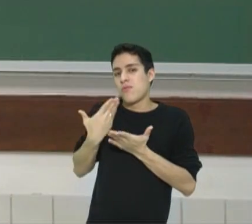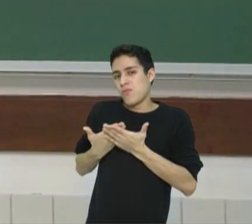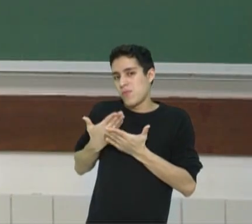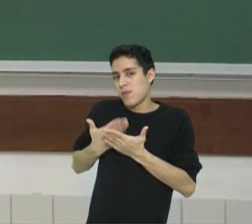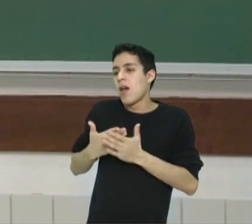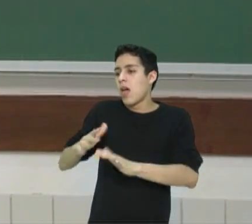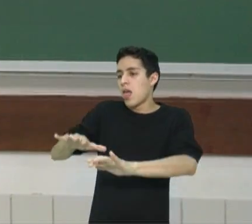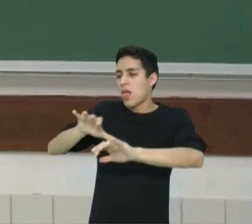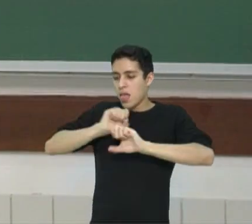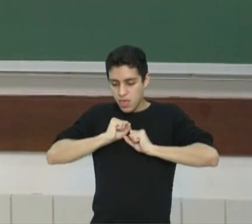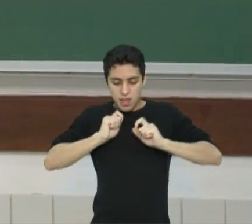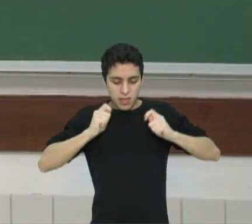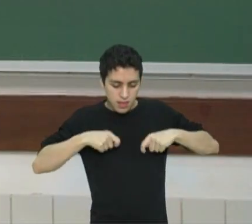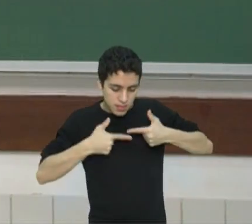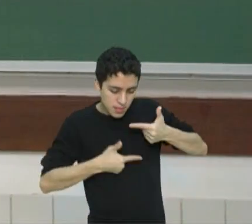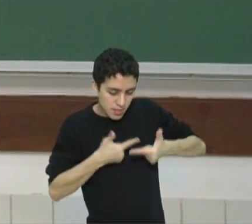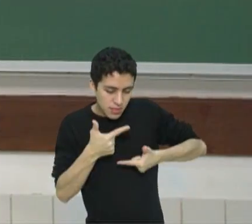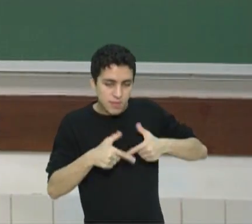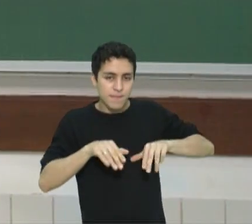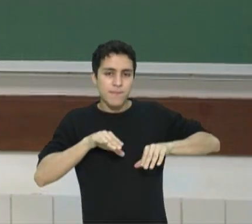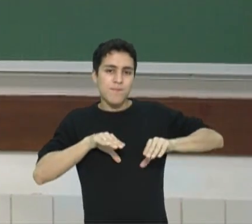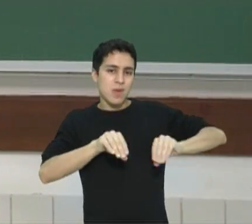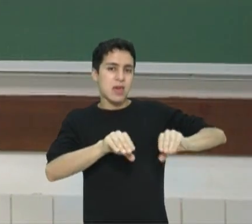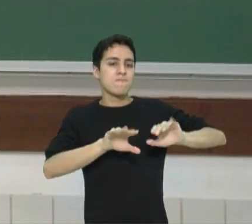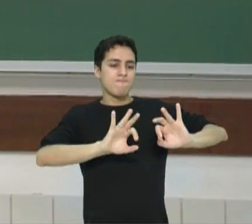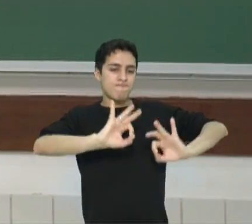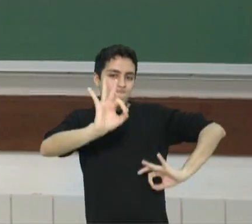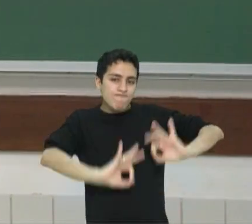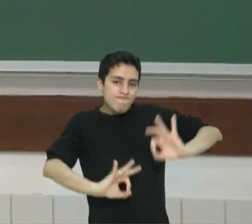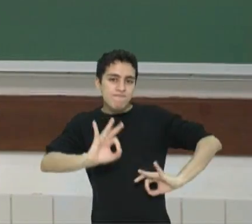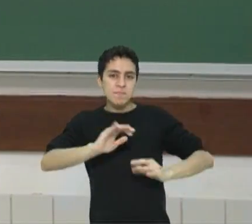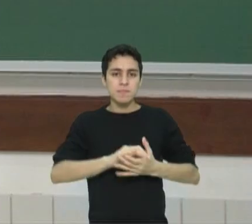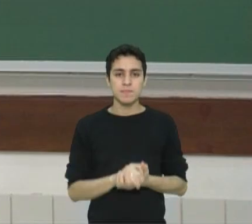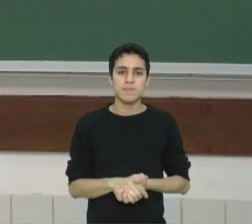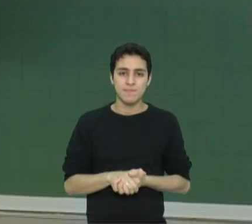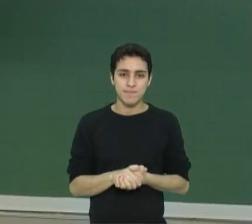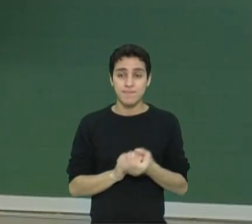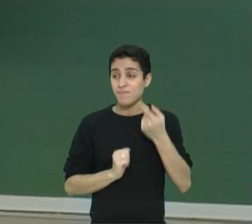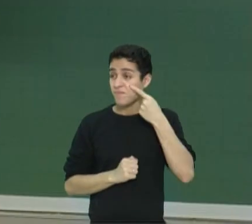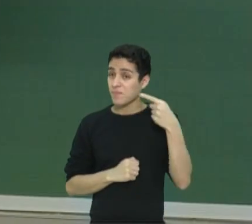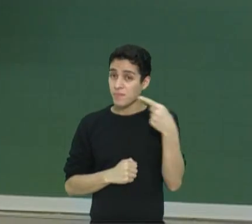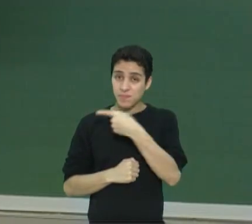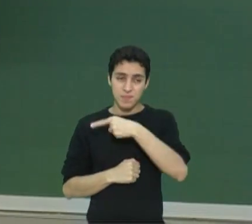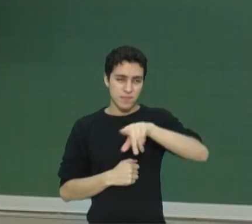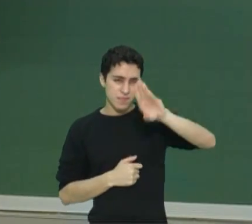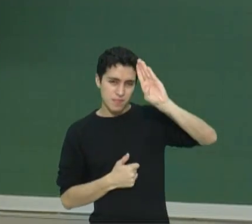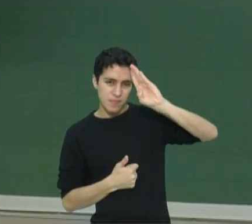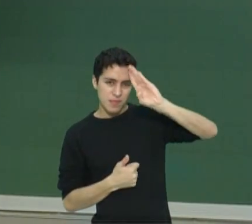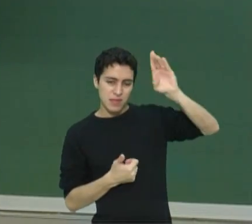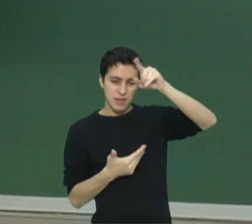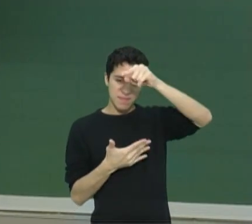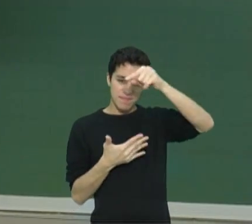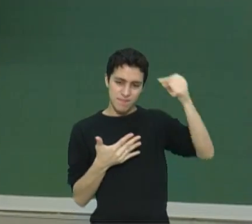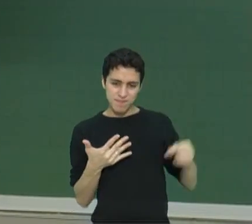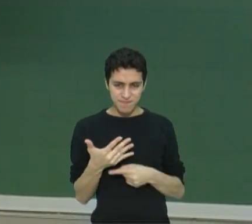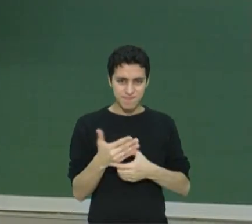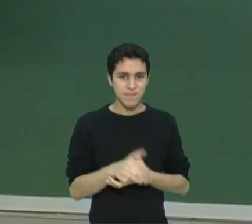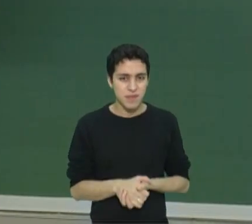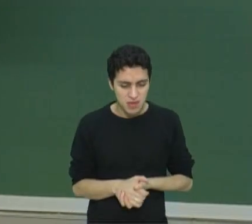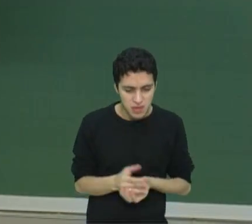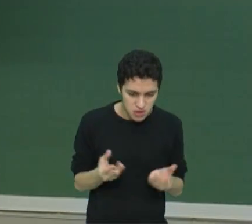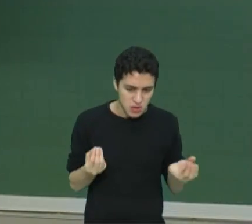ano a área os principais aspectos agora fala um pouquinho da indústria moderna né Ele é que alguns aqui